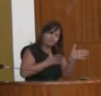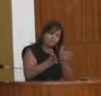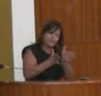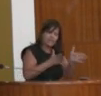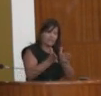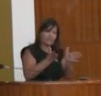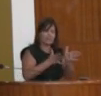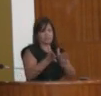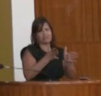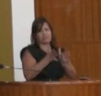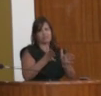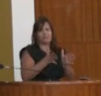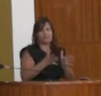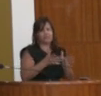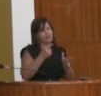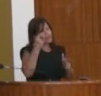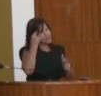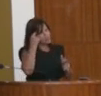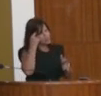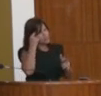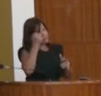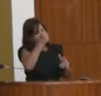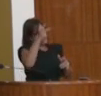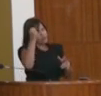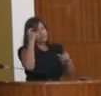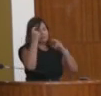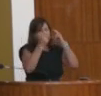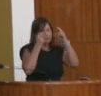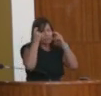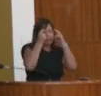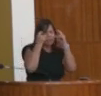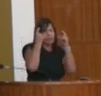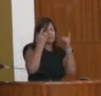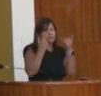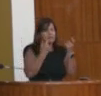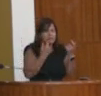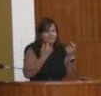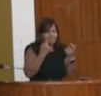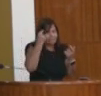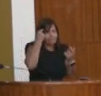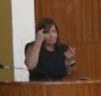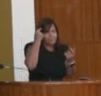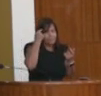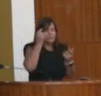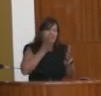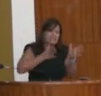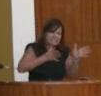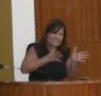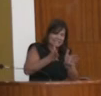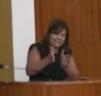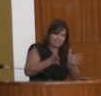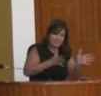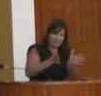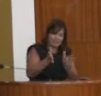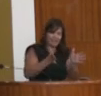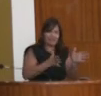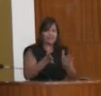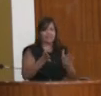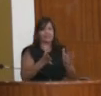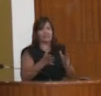ela nasce, ela não está, precisa passar pela reconstrução. O prefeito tem feito isso muito bem, a